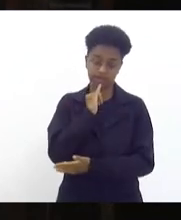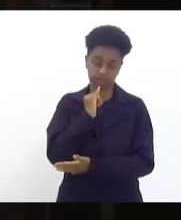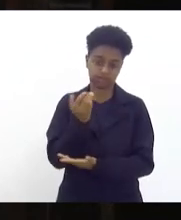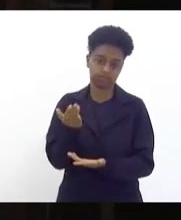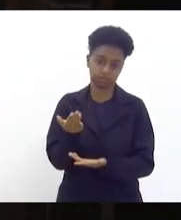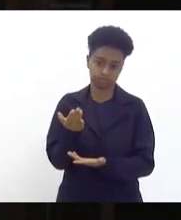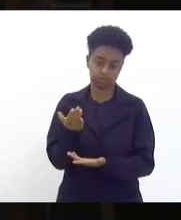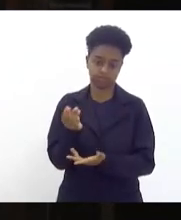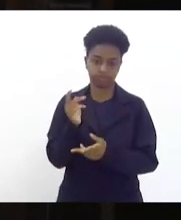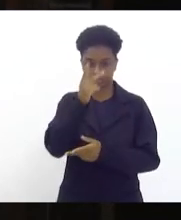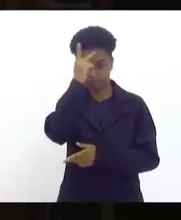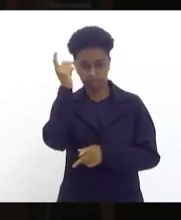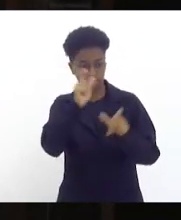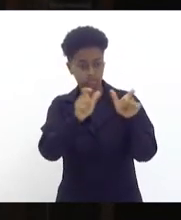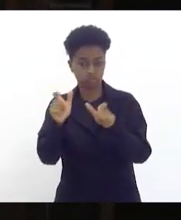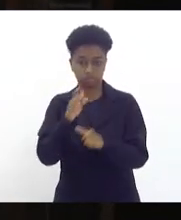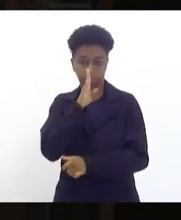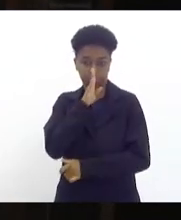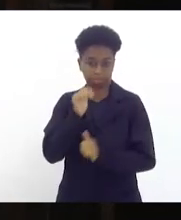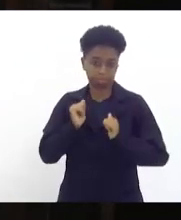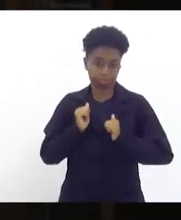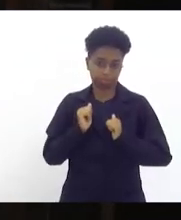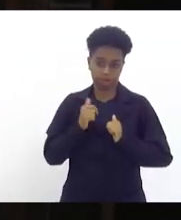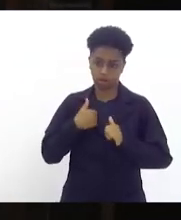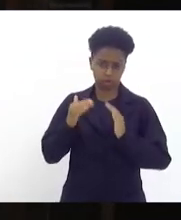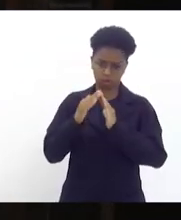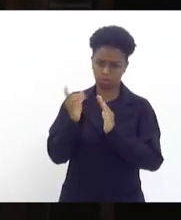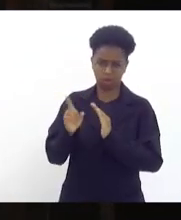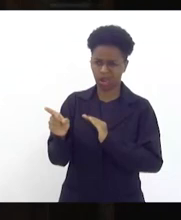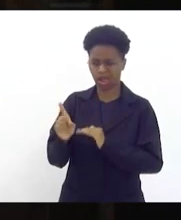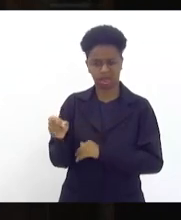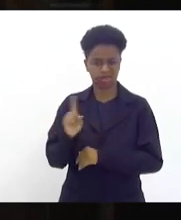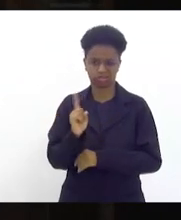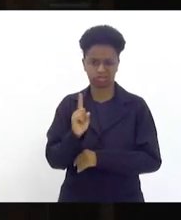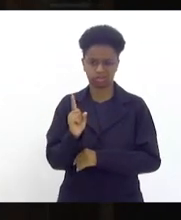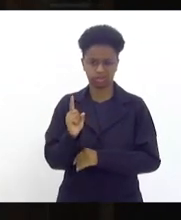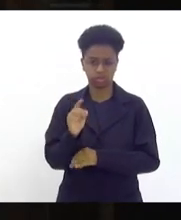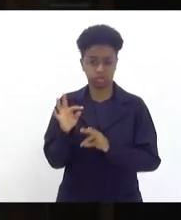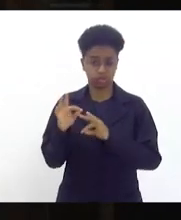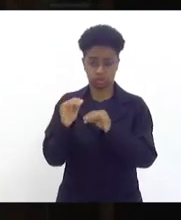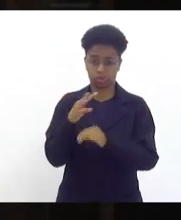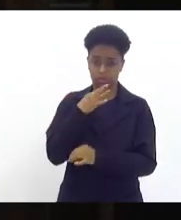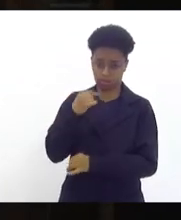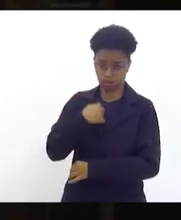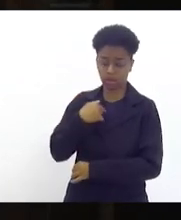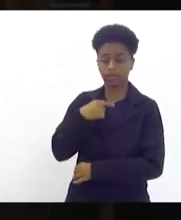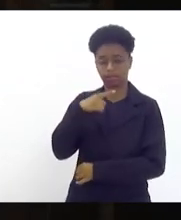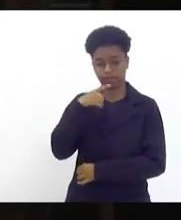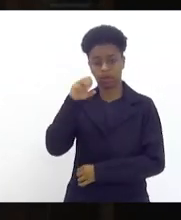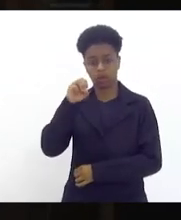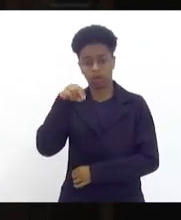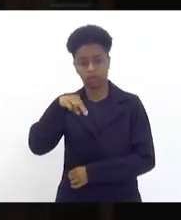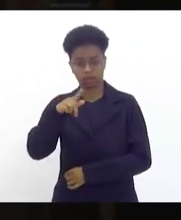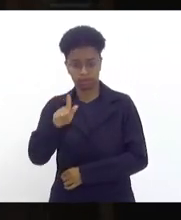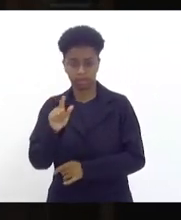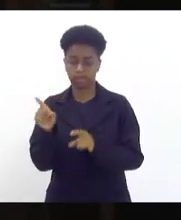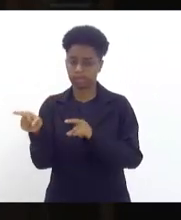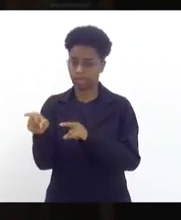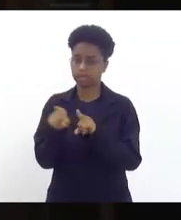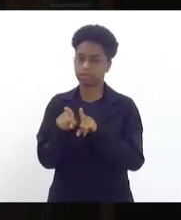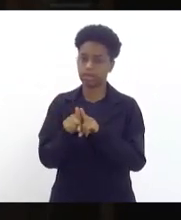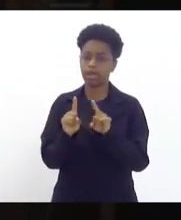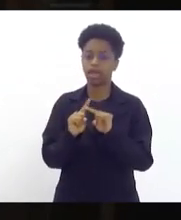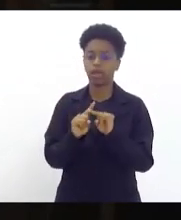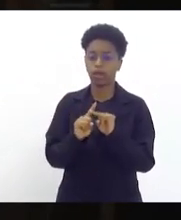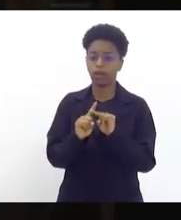as pessoas ficam missa que ele tá lá nem tô morando lá todo mundo me conhece eu tenho minha ONG representa a via lá inclusive faz parte